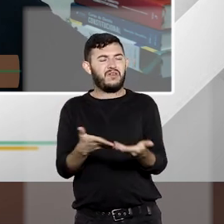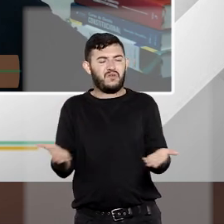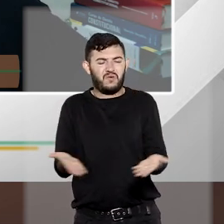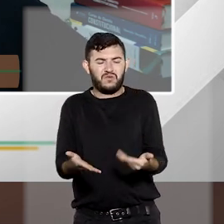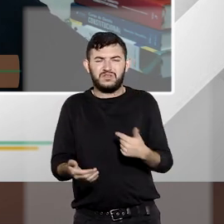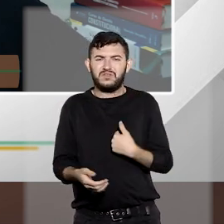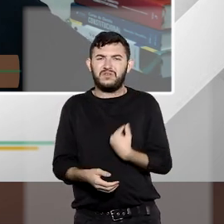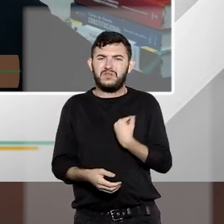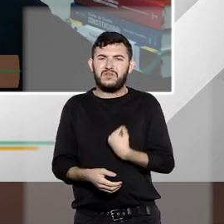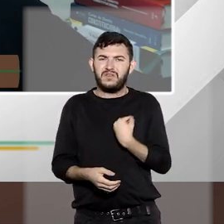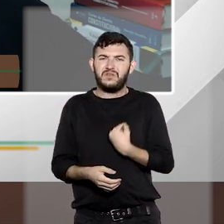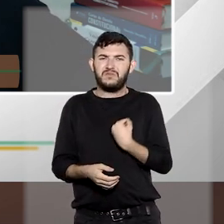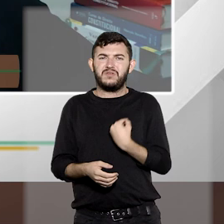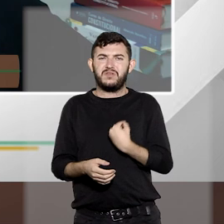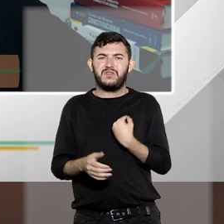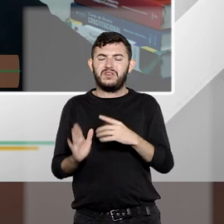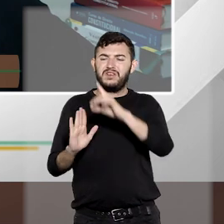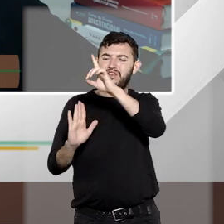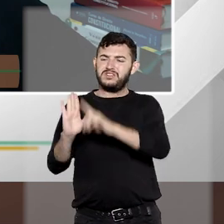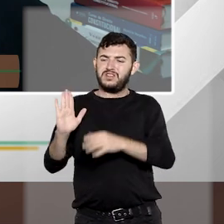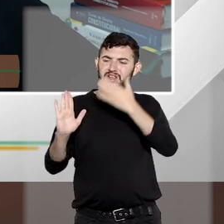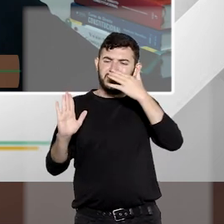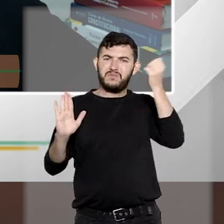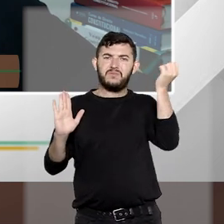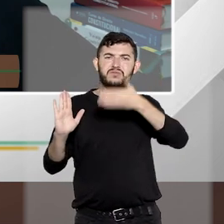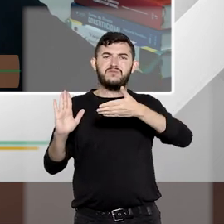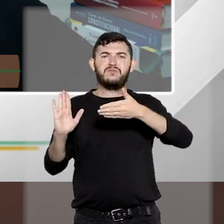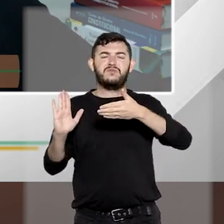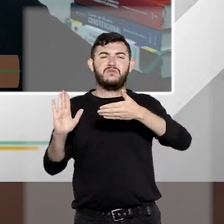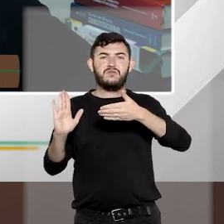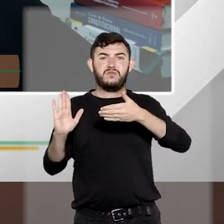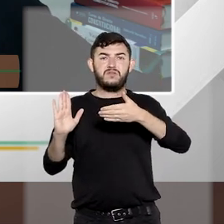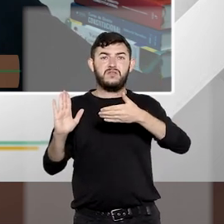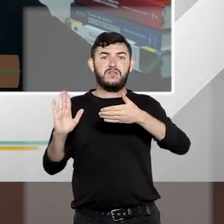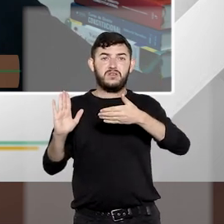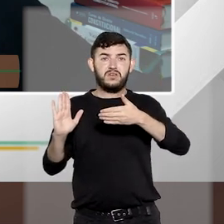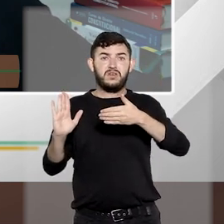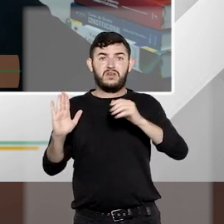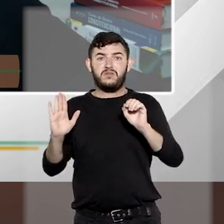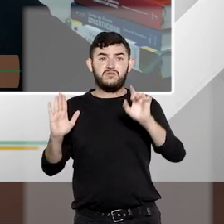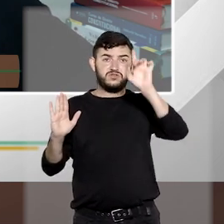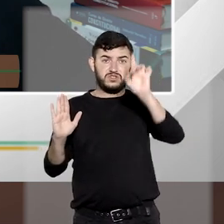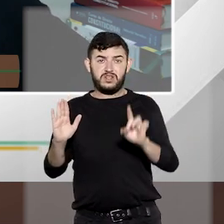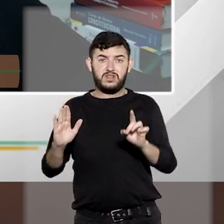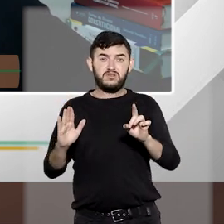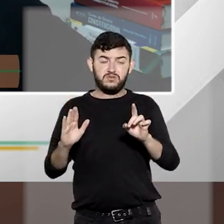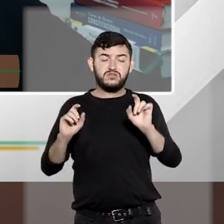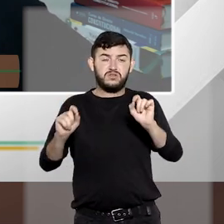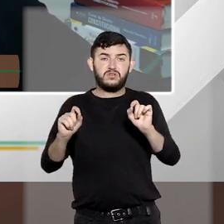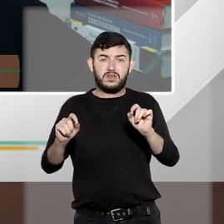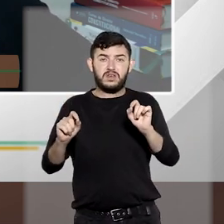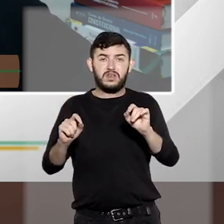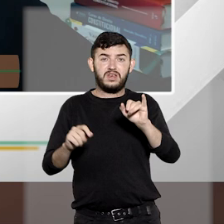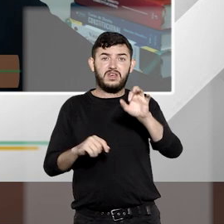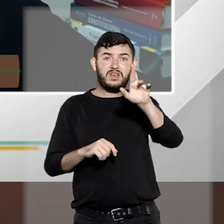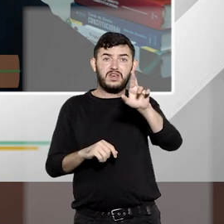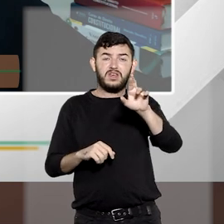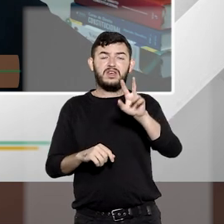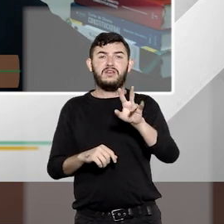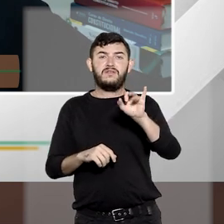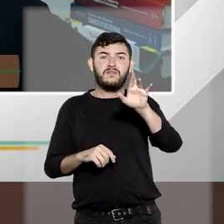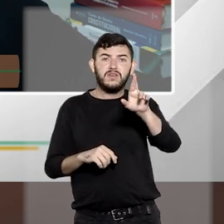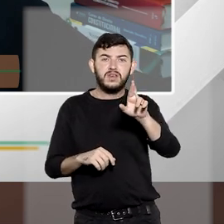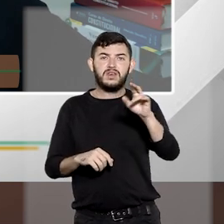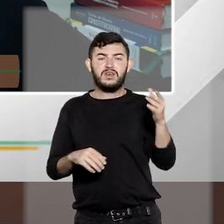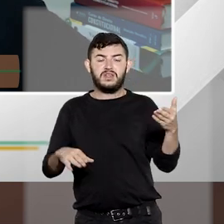número enorme de violação de direitos aí, no que tange ao direito de, às vezes, de ir e vir, de entrar numa repartição pública da pessoa com deficiência,